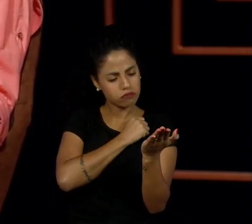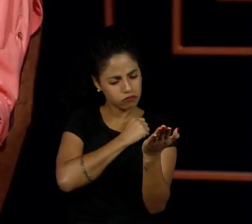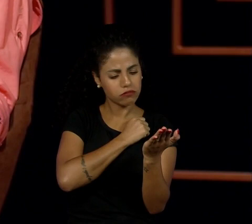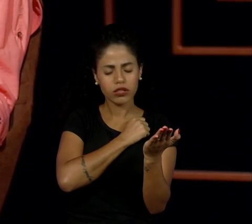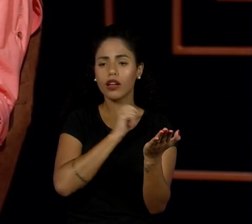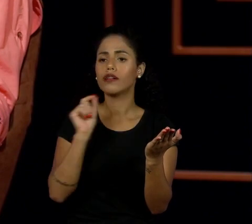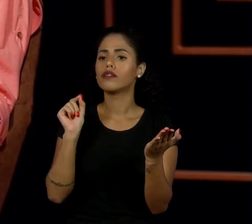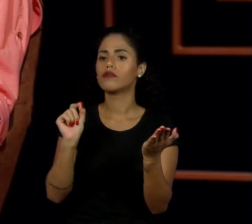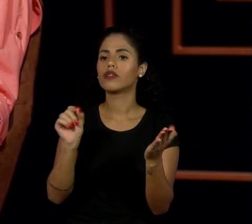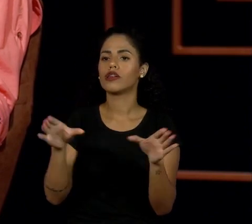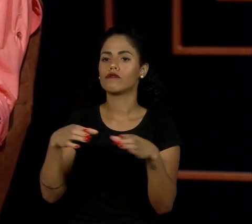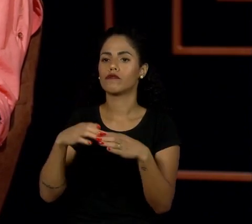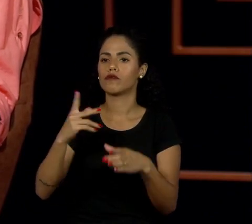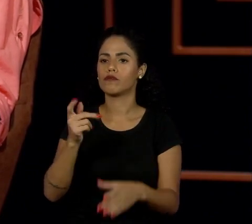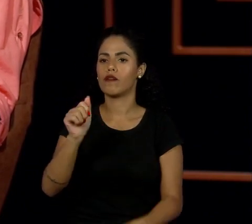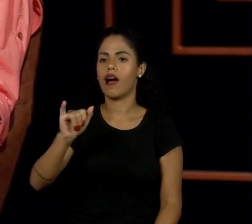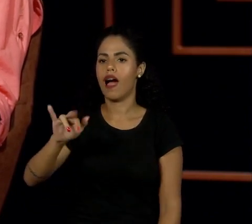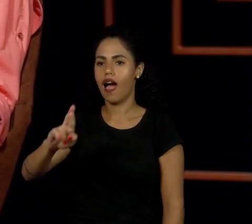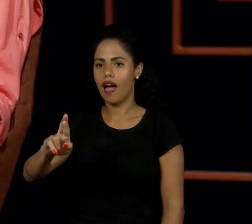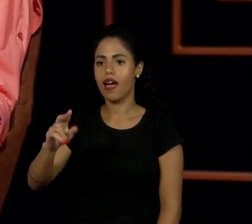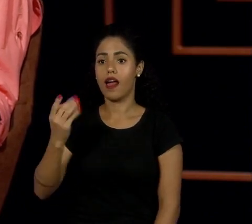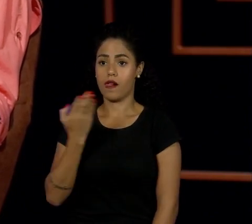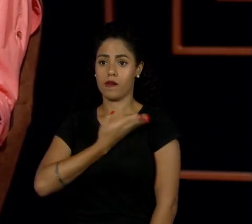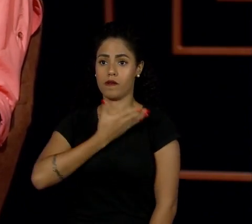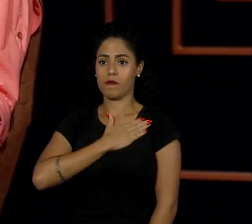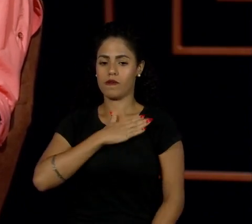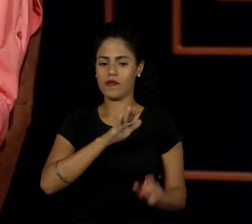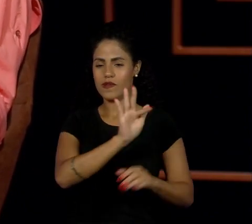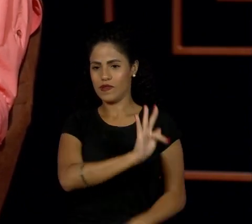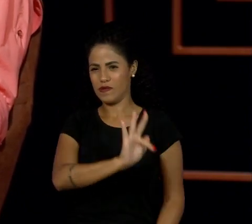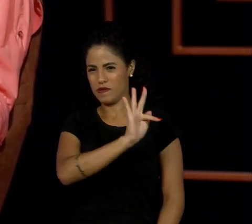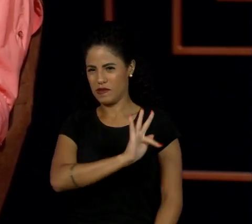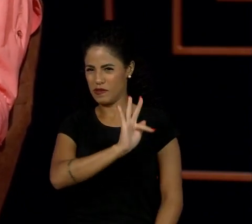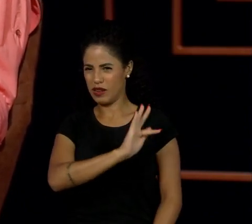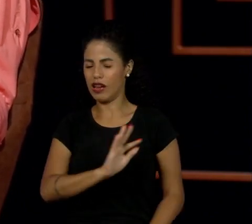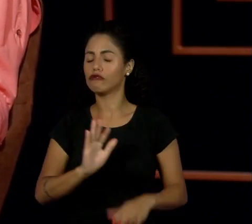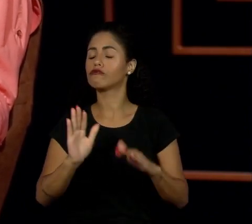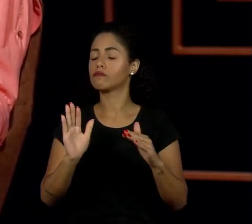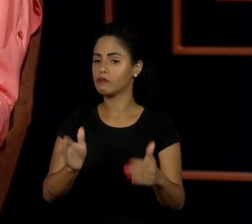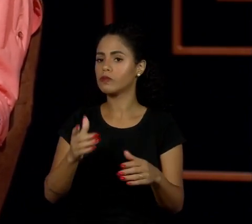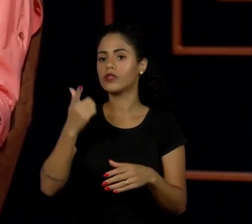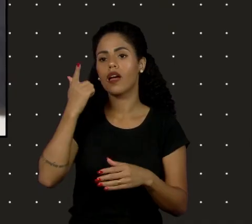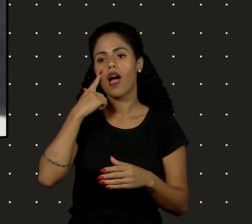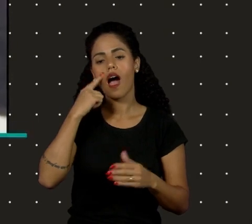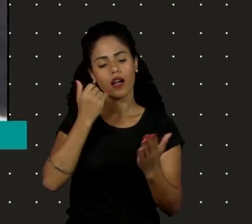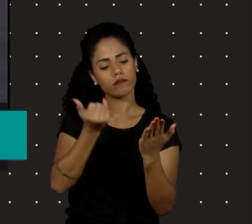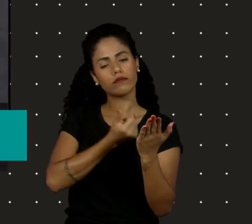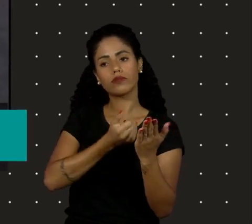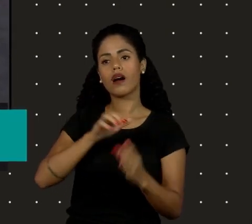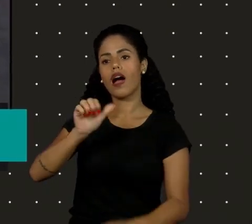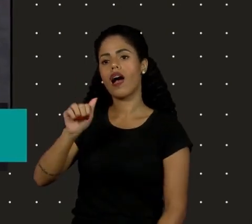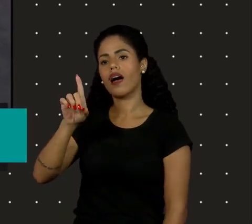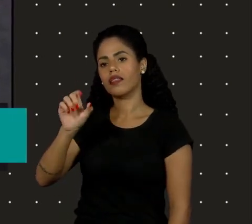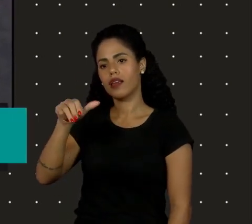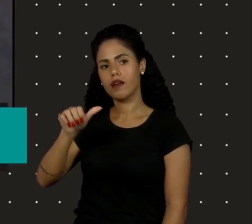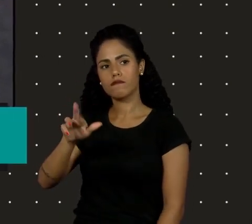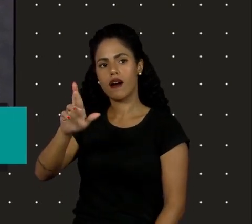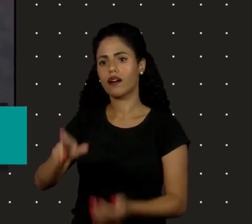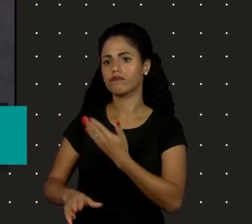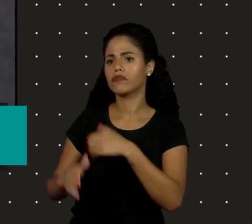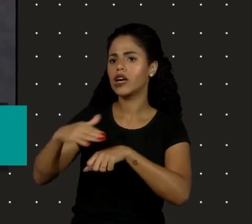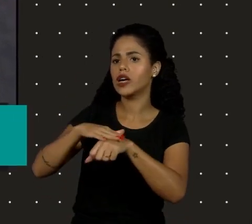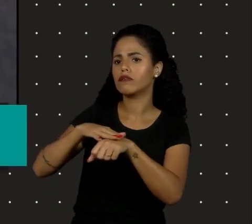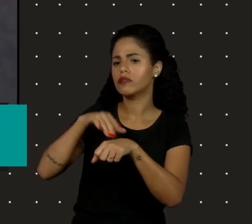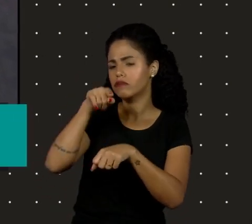Hair, era um amigo meu da faculdade, que tinha entrado, e deixou, o Adhemar quer falar com você e tal, não sei o que, hoje aparece